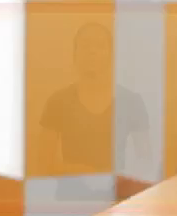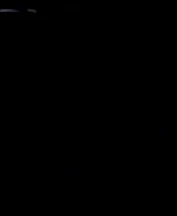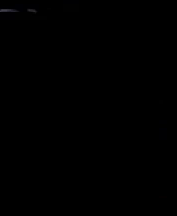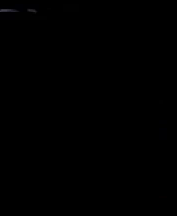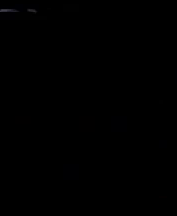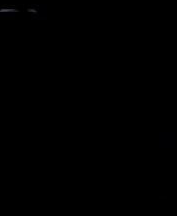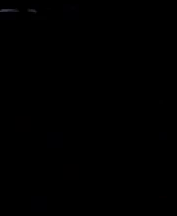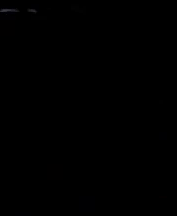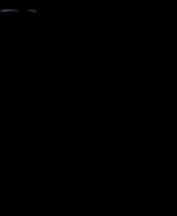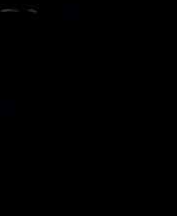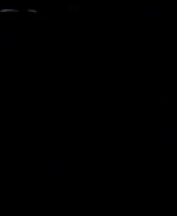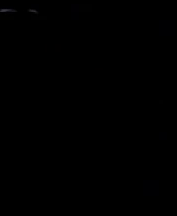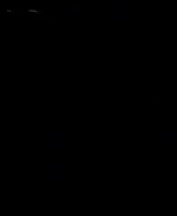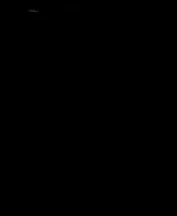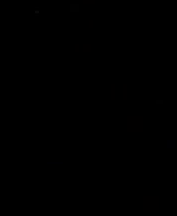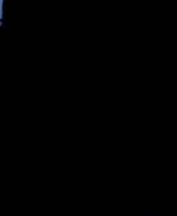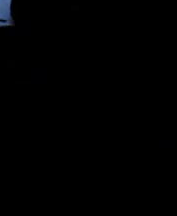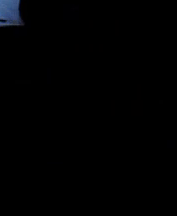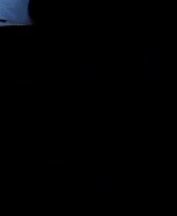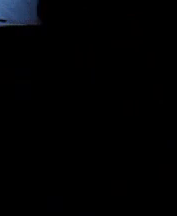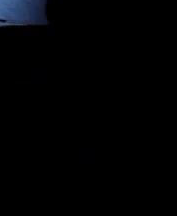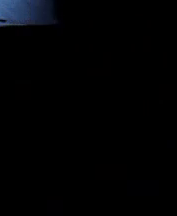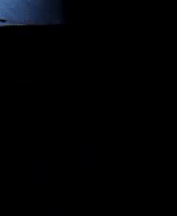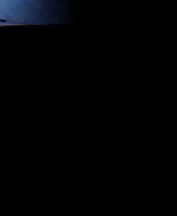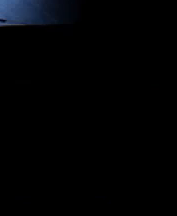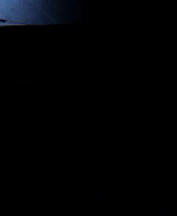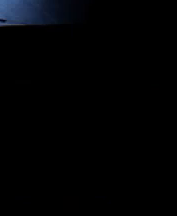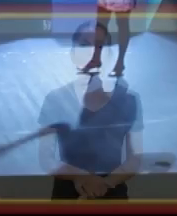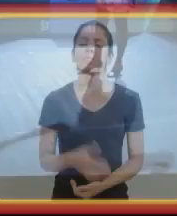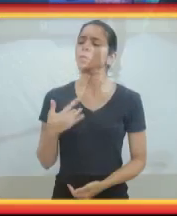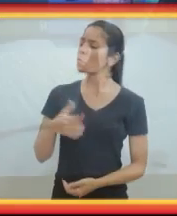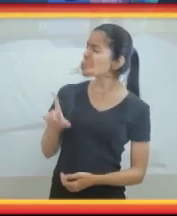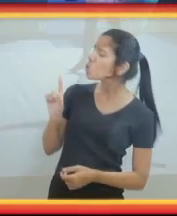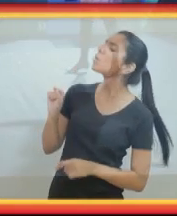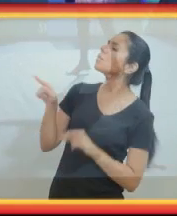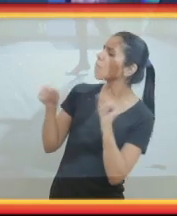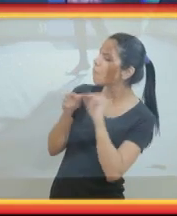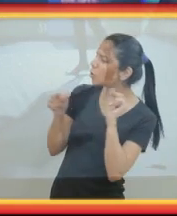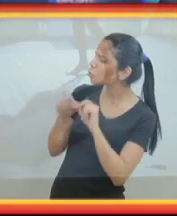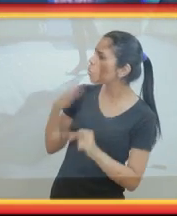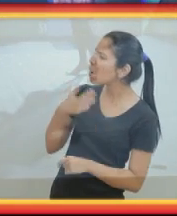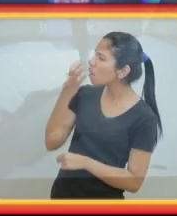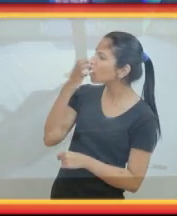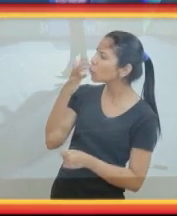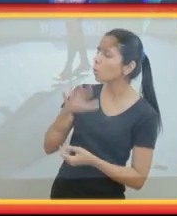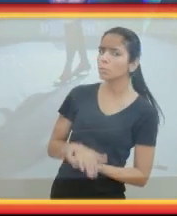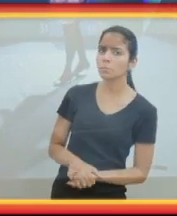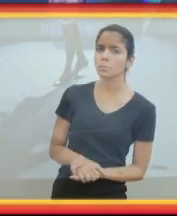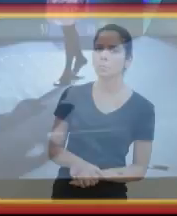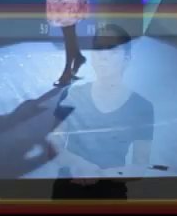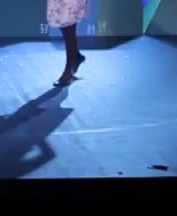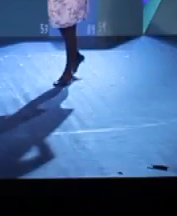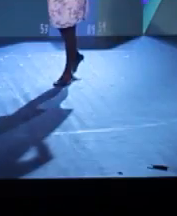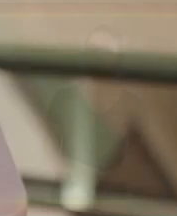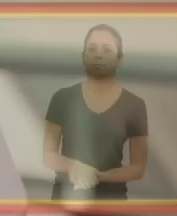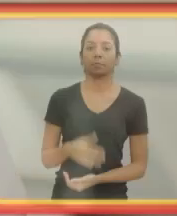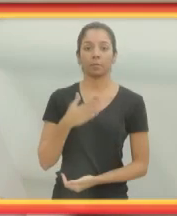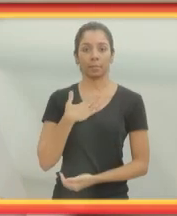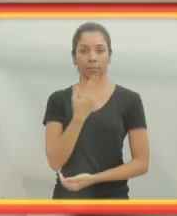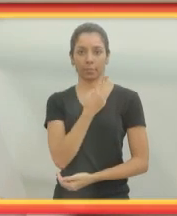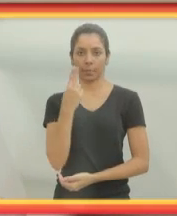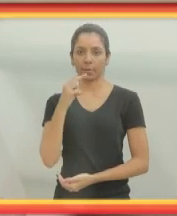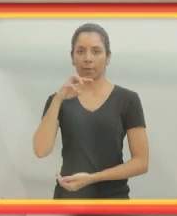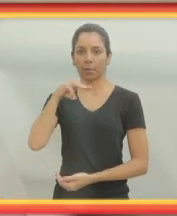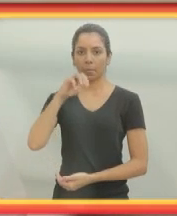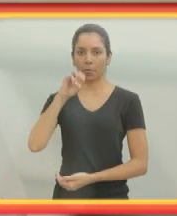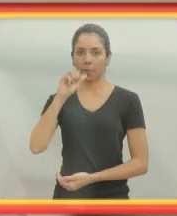autismo. Luzes apagadas, cortina se abre, palco. Mas que diabos você fez com o meu cachorro? Eu